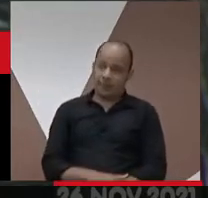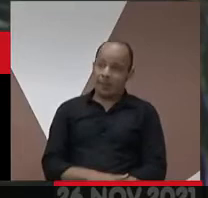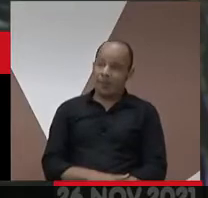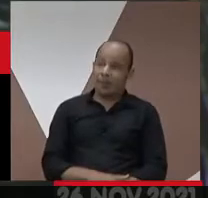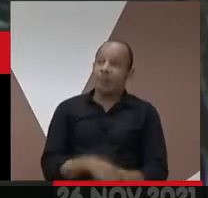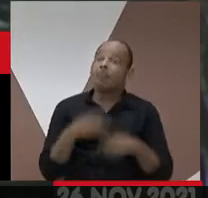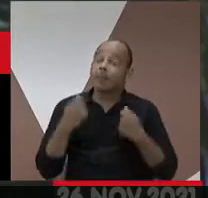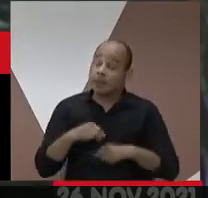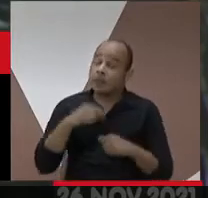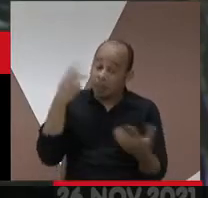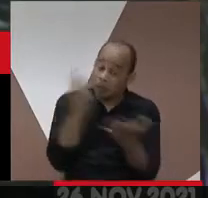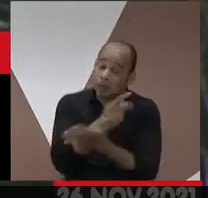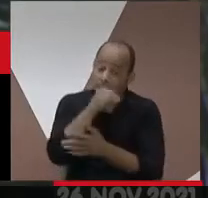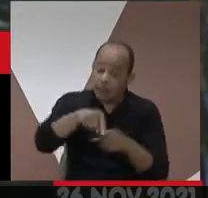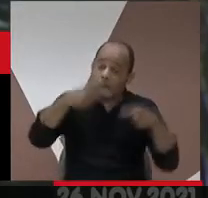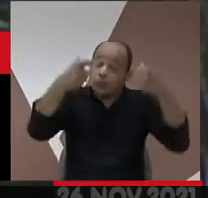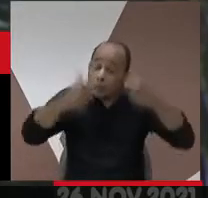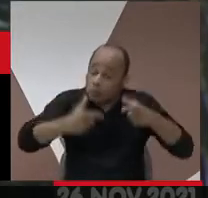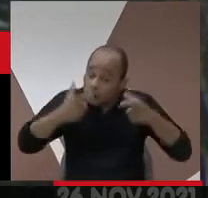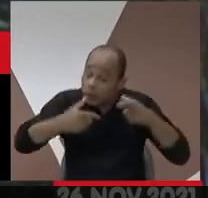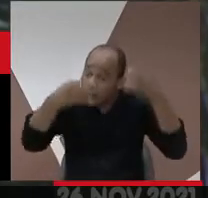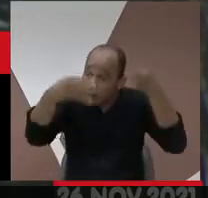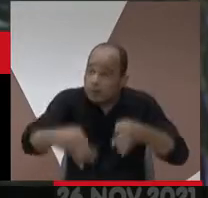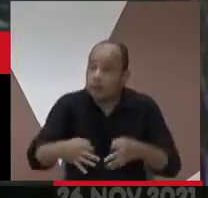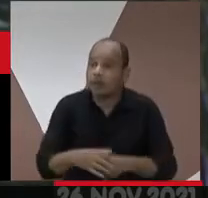no território. Viu, Gabriel?